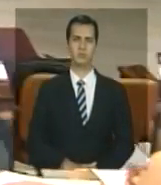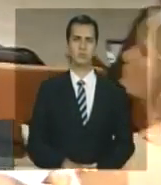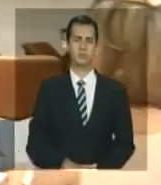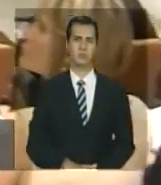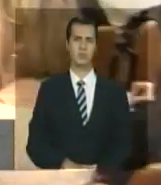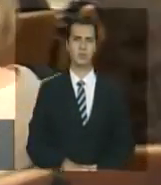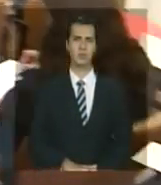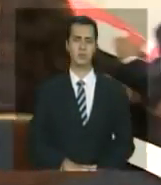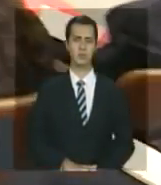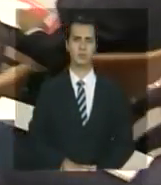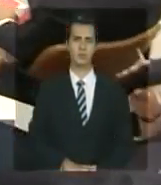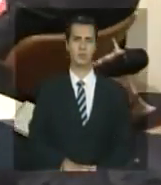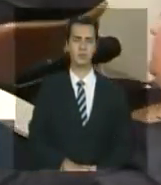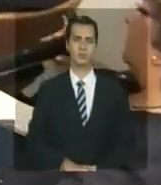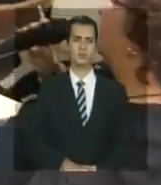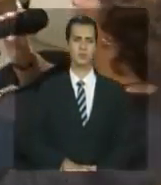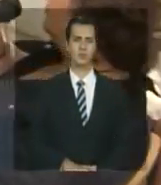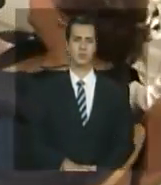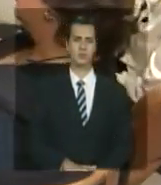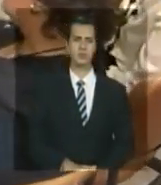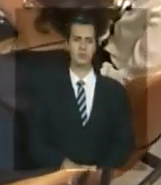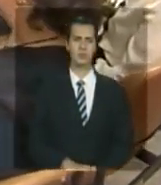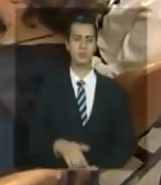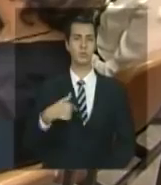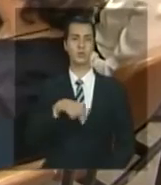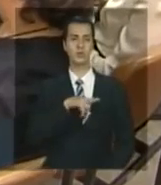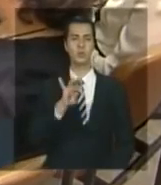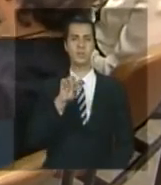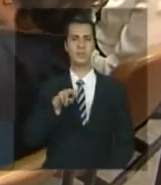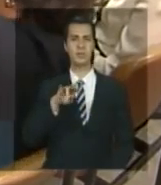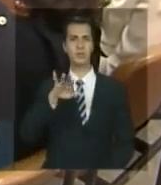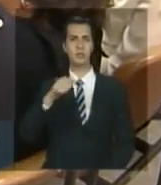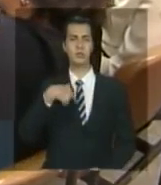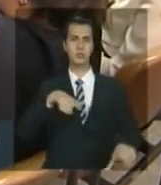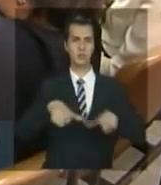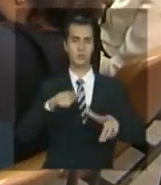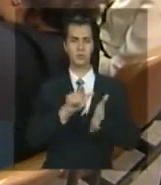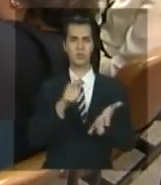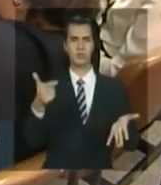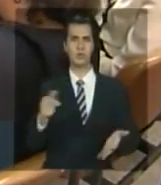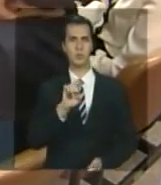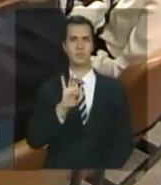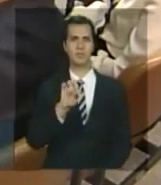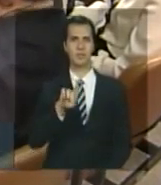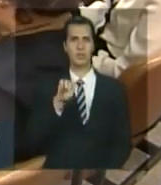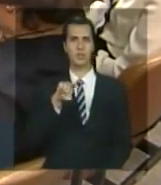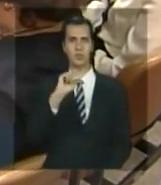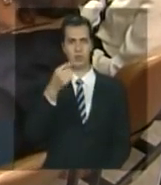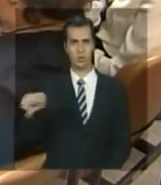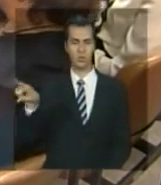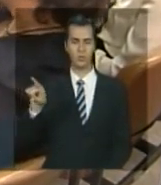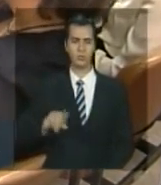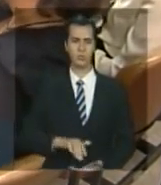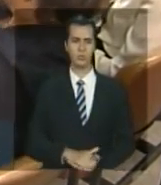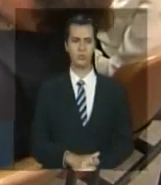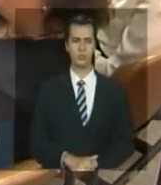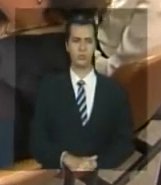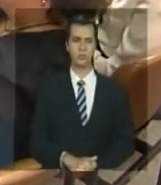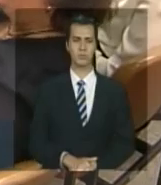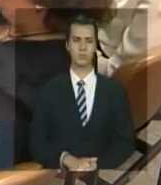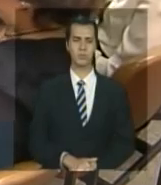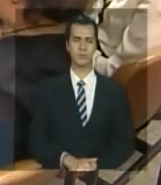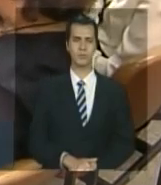Bom dia, Tânia Monteiro, do Jornal Estado de São Paulo. aqui. Oi, tudo bom?